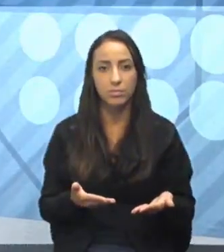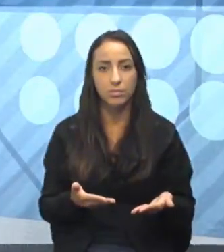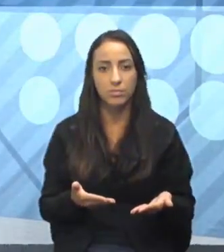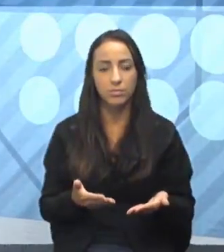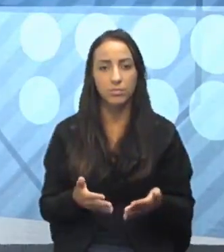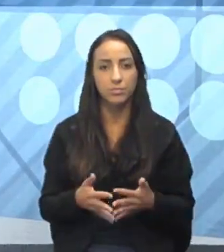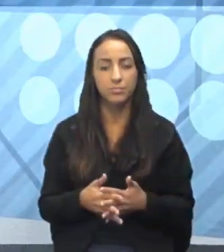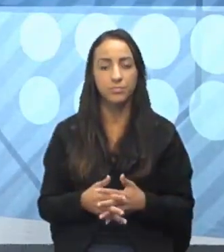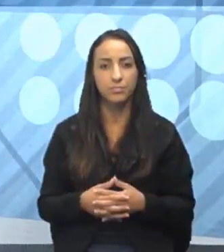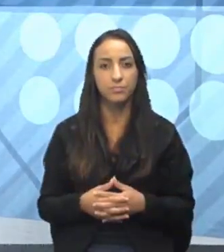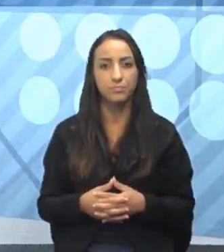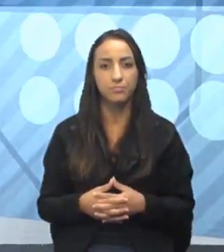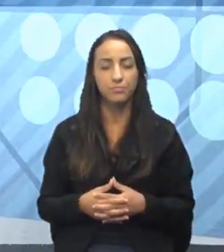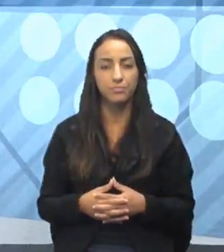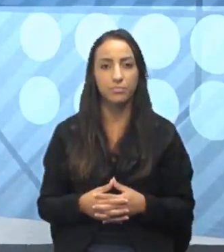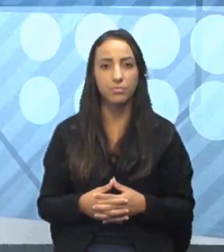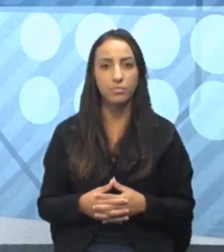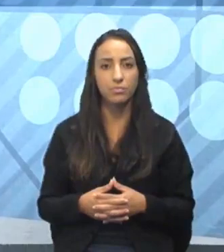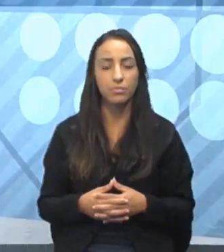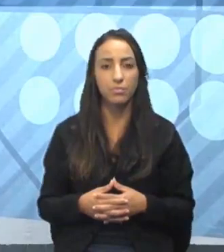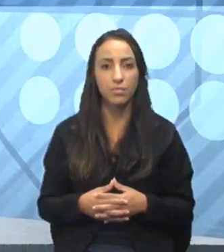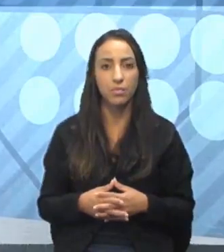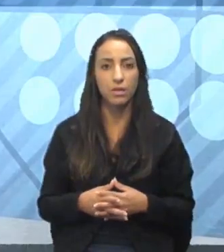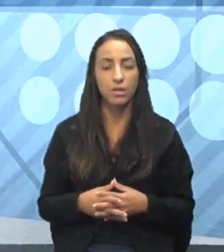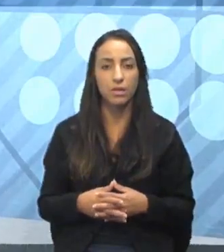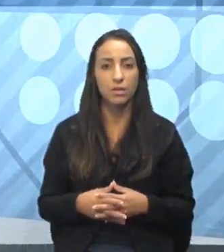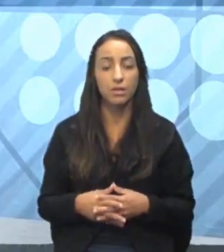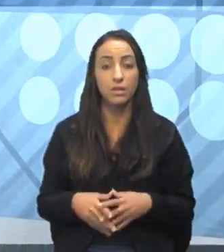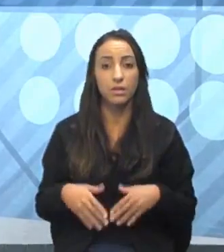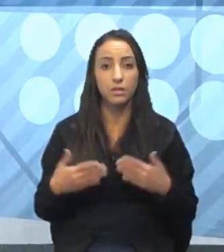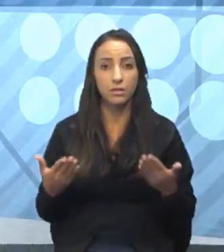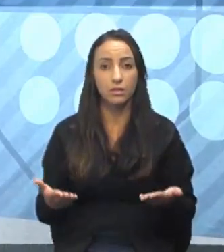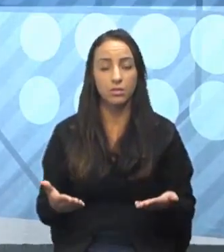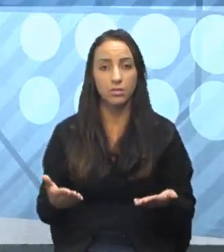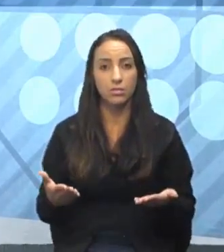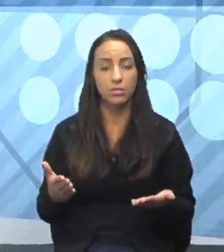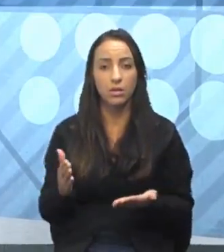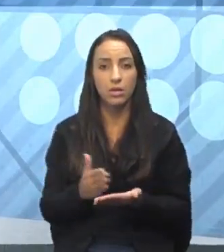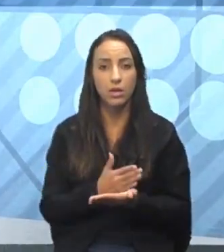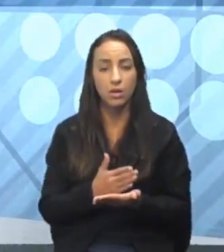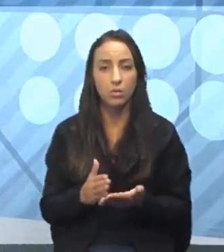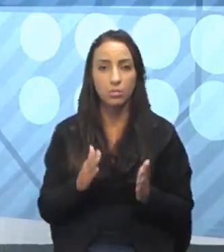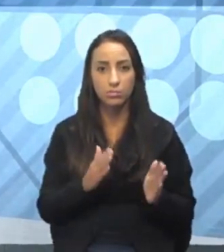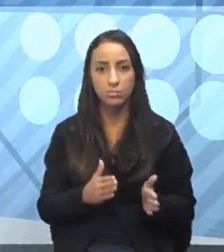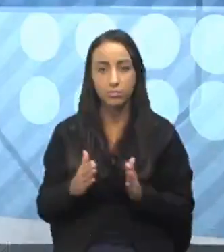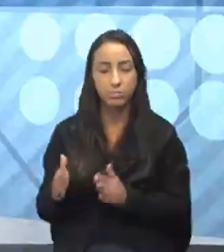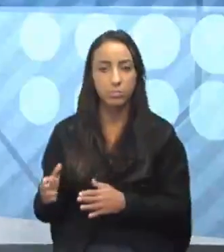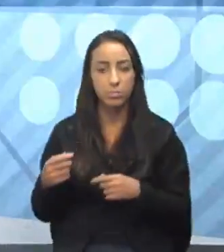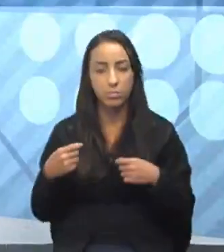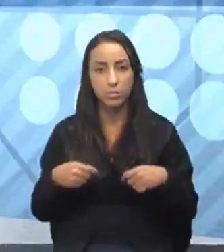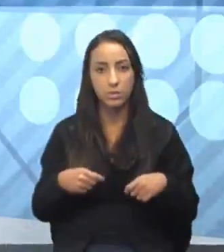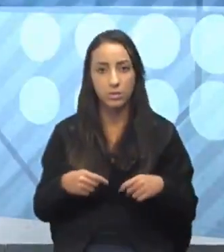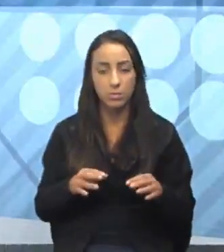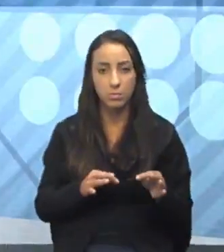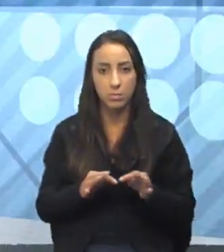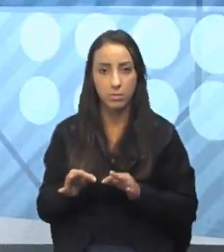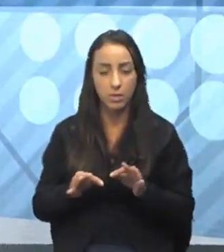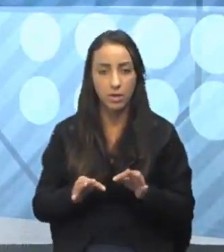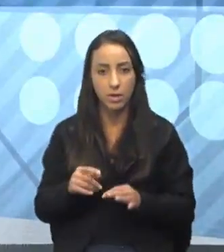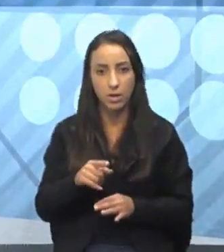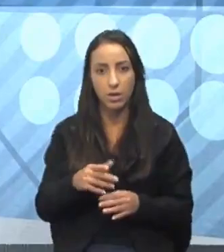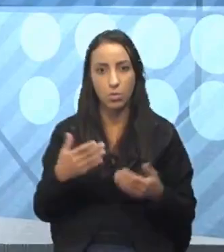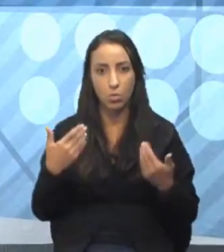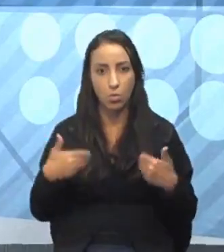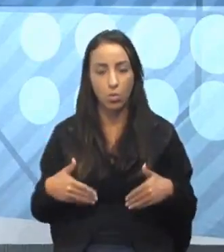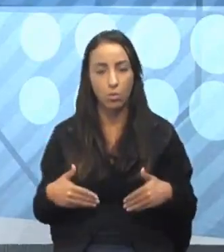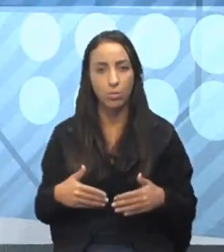ao local de destino após esse procedimento. Portanto, algumas etapas são necessárias para o preparo desse paciente